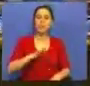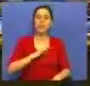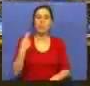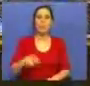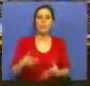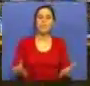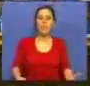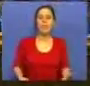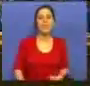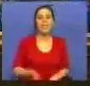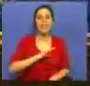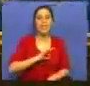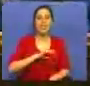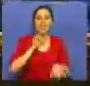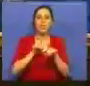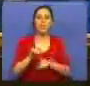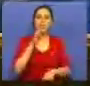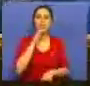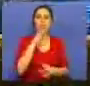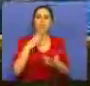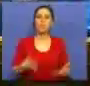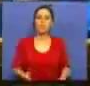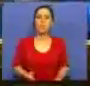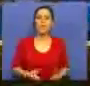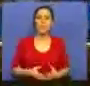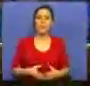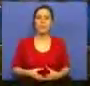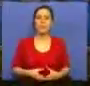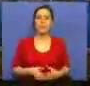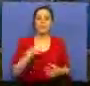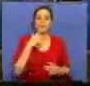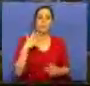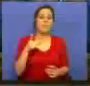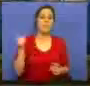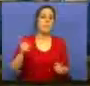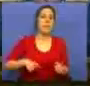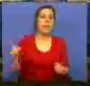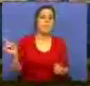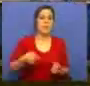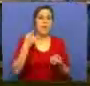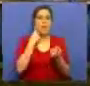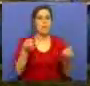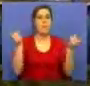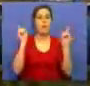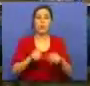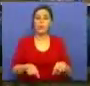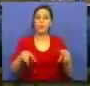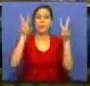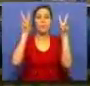Senhor Presidente, senhoras e senhores deputados, pela enésima vez voltamos ao tema.